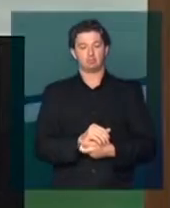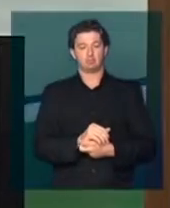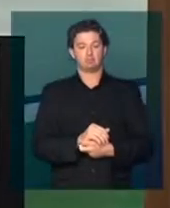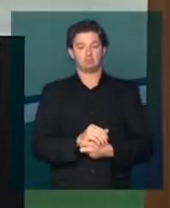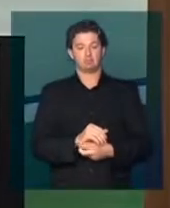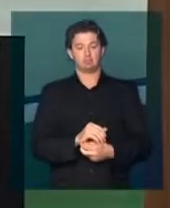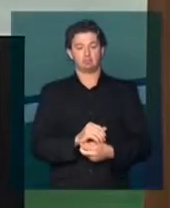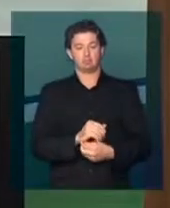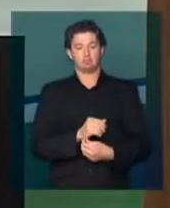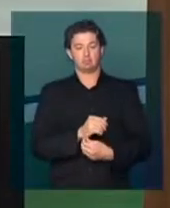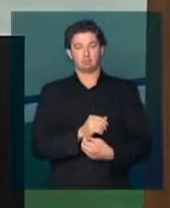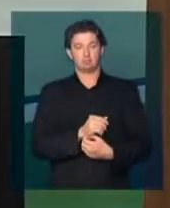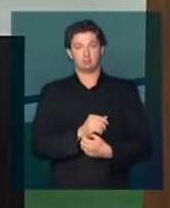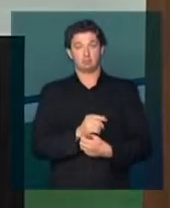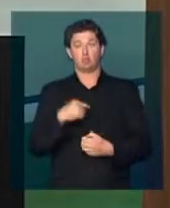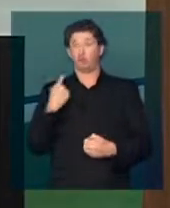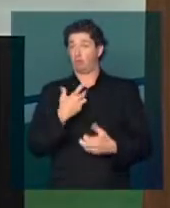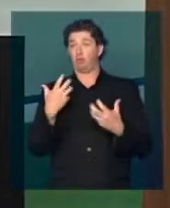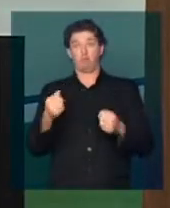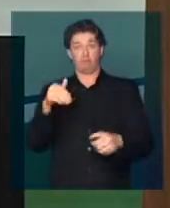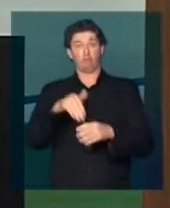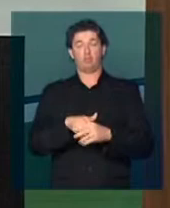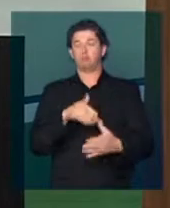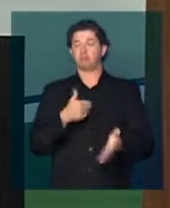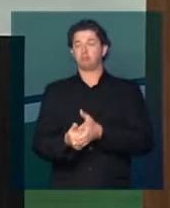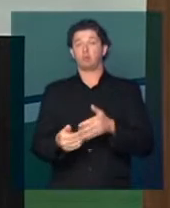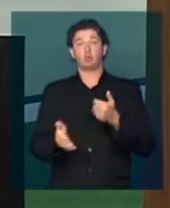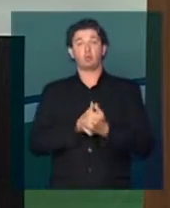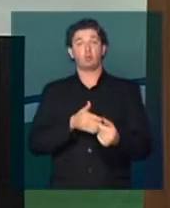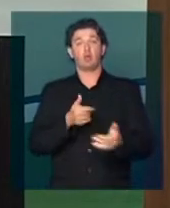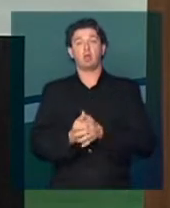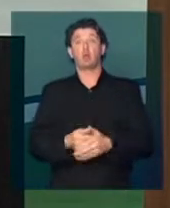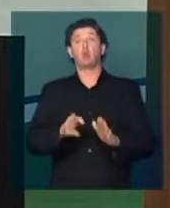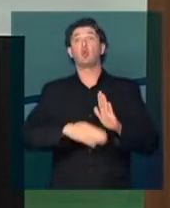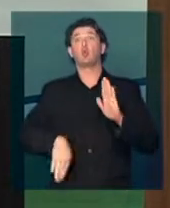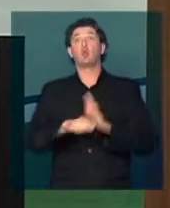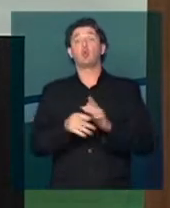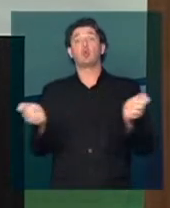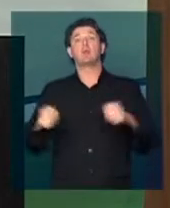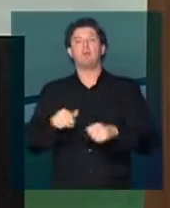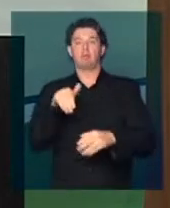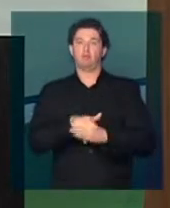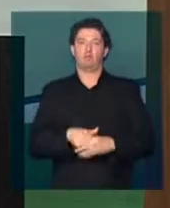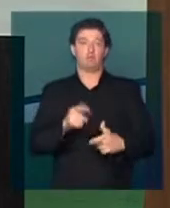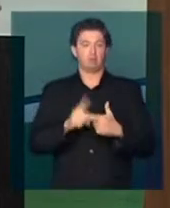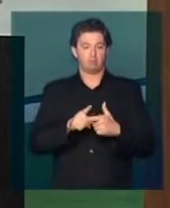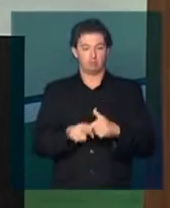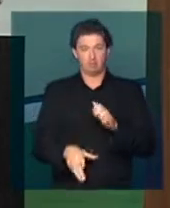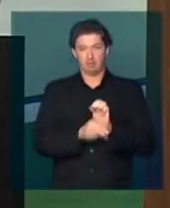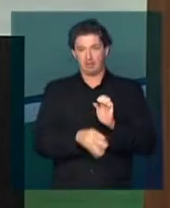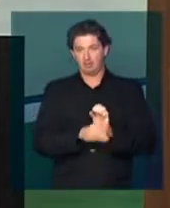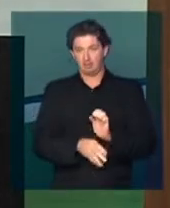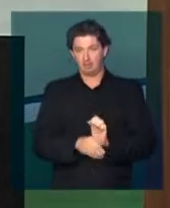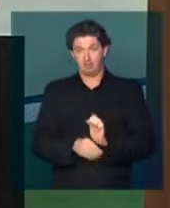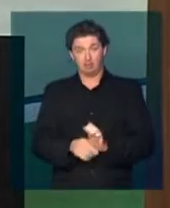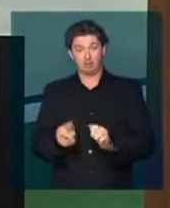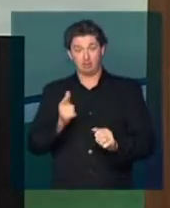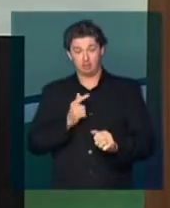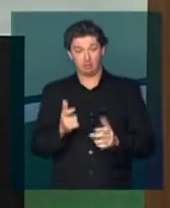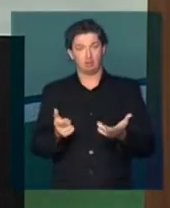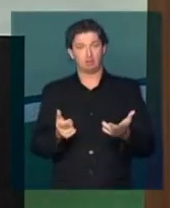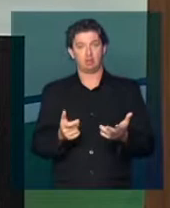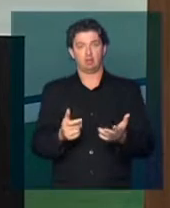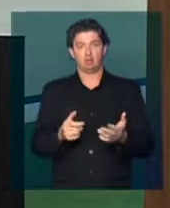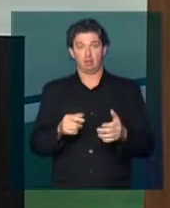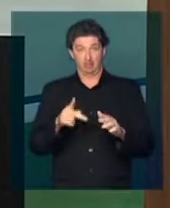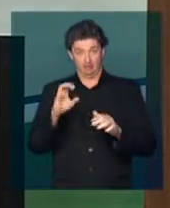Nós vamos votar de qualquer maneira e tudo que puder ser votado, porque emendas nas 10 primeiras sessões dessa